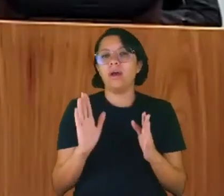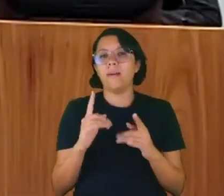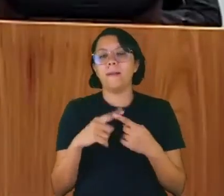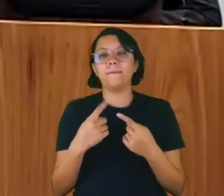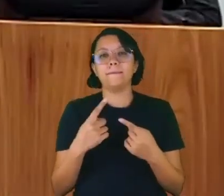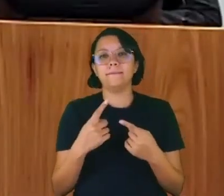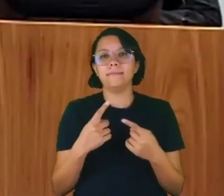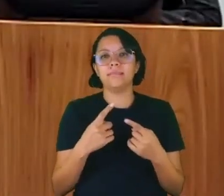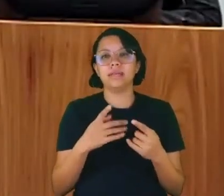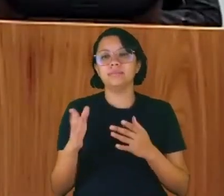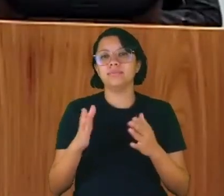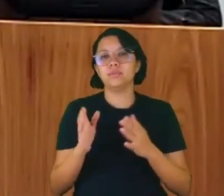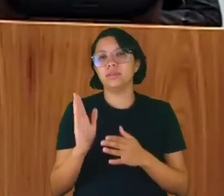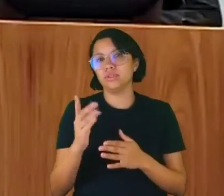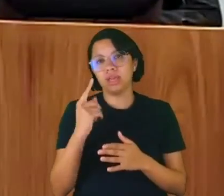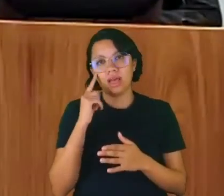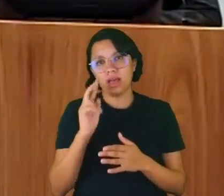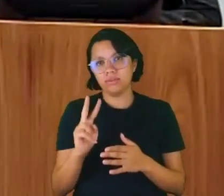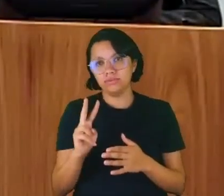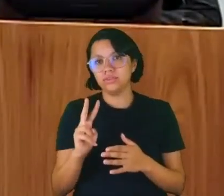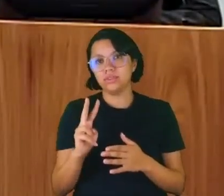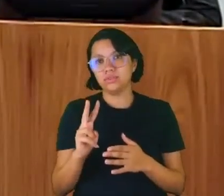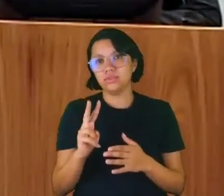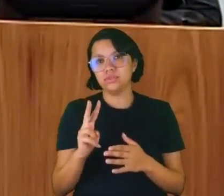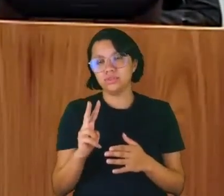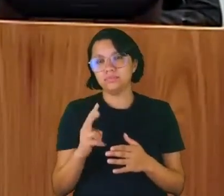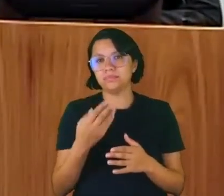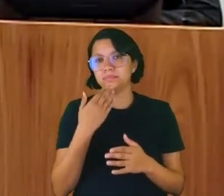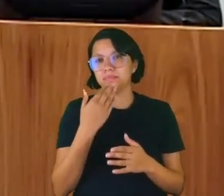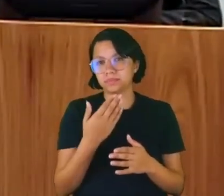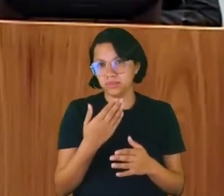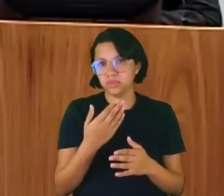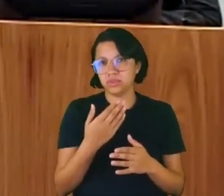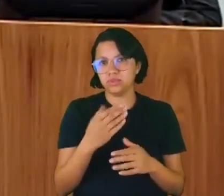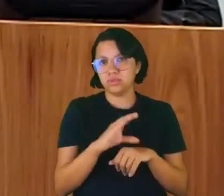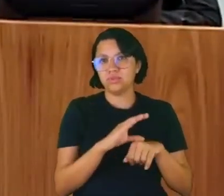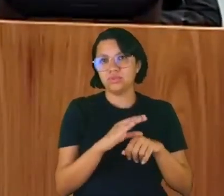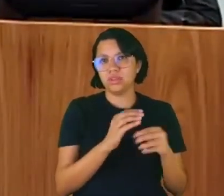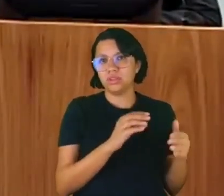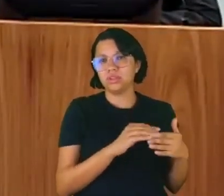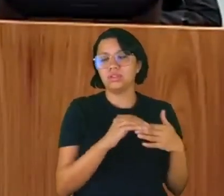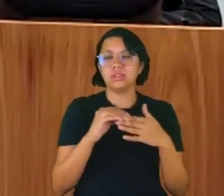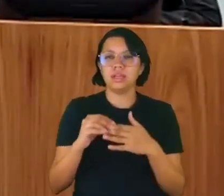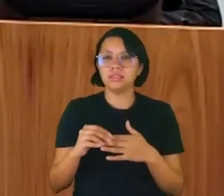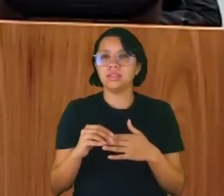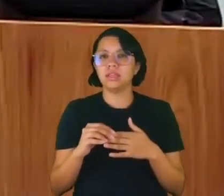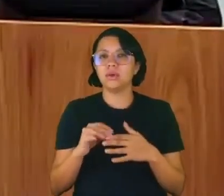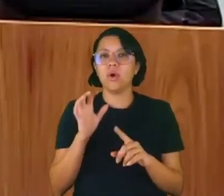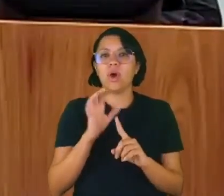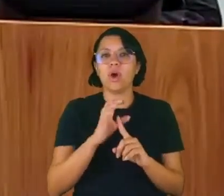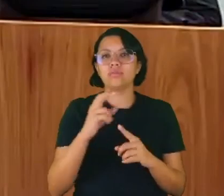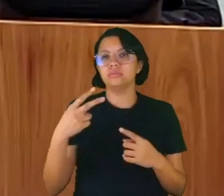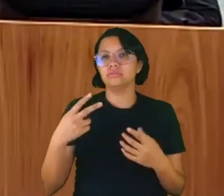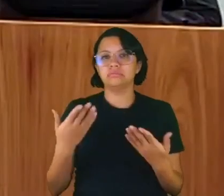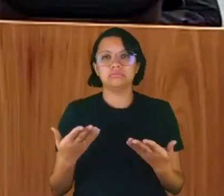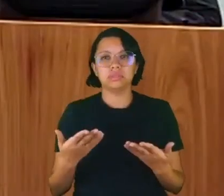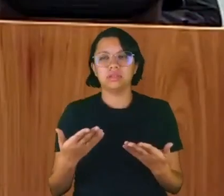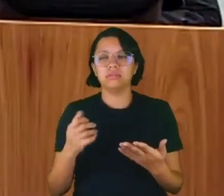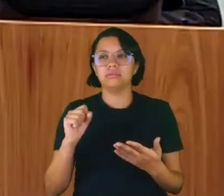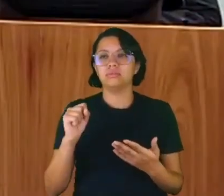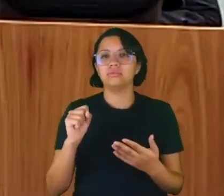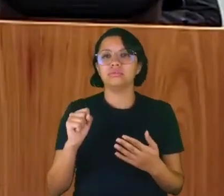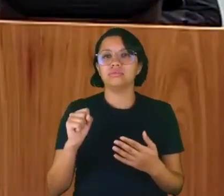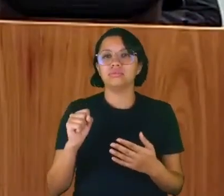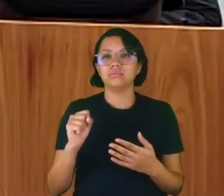pelos meios já previstos de provocação na inconstitucionalidade, trazer o efeito dúplice, que aí o Supremo, então,